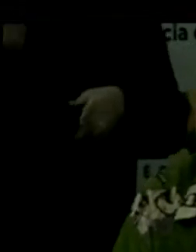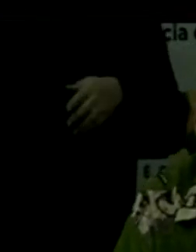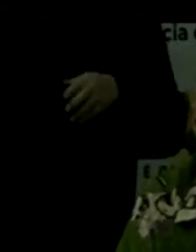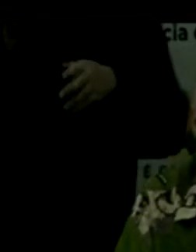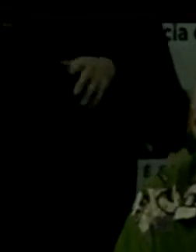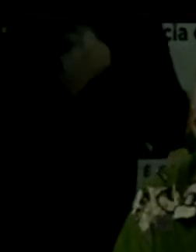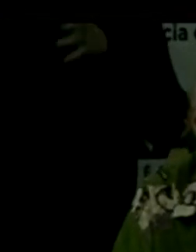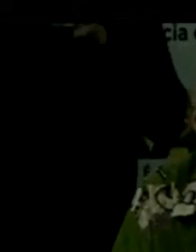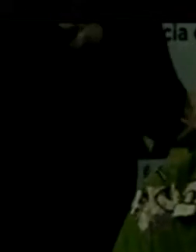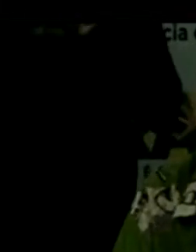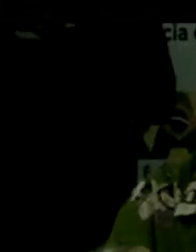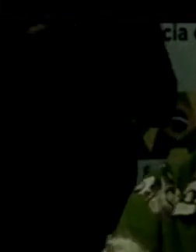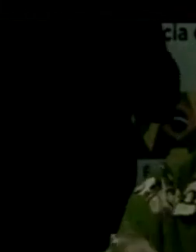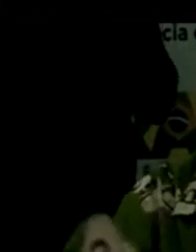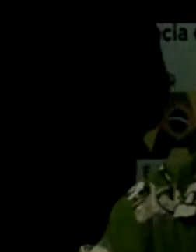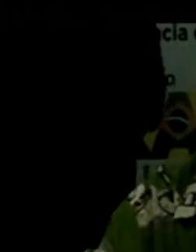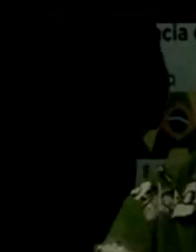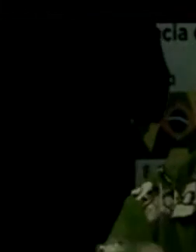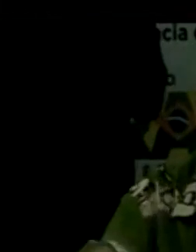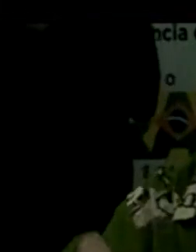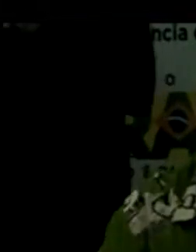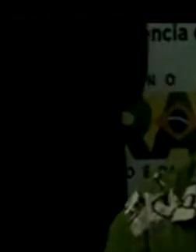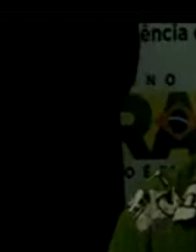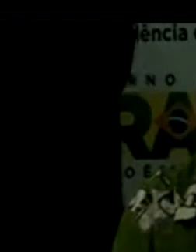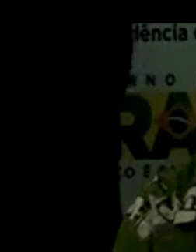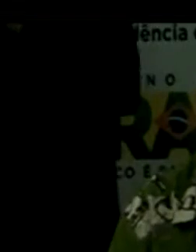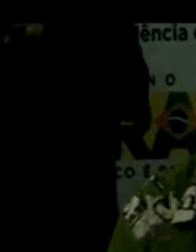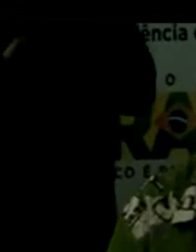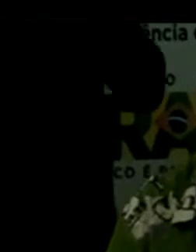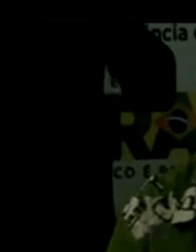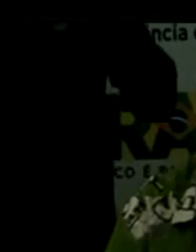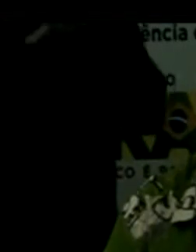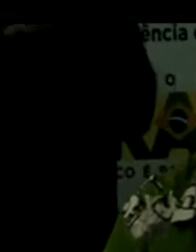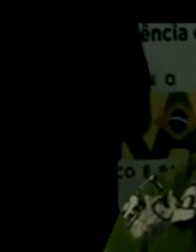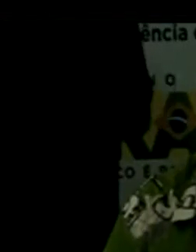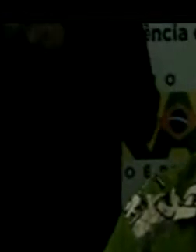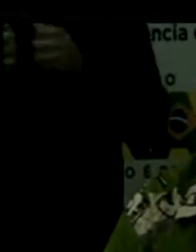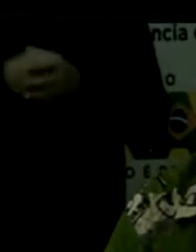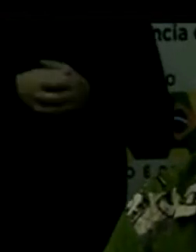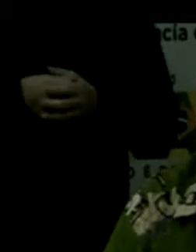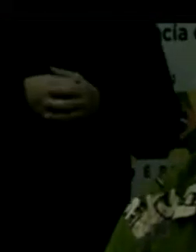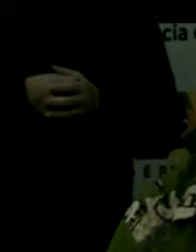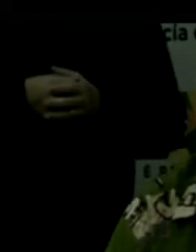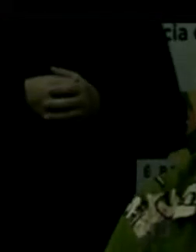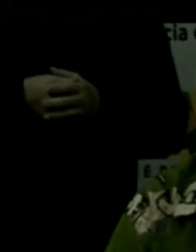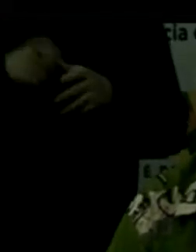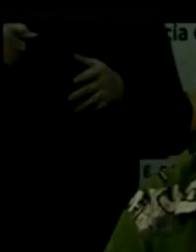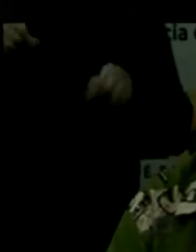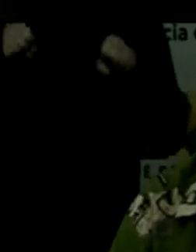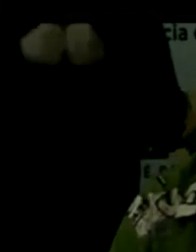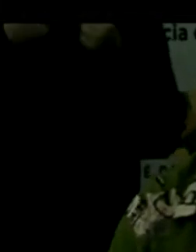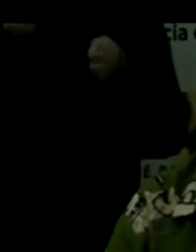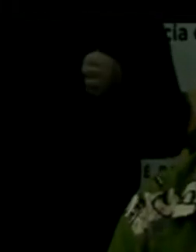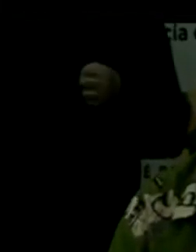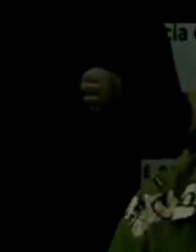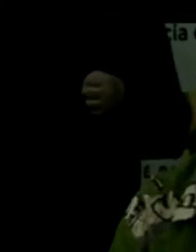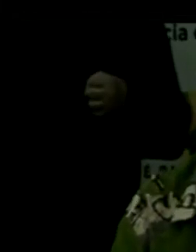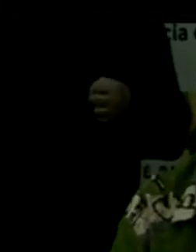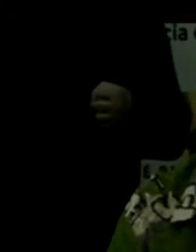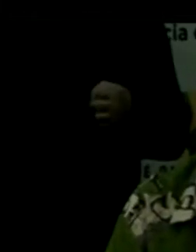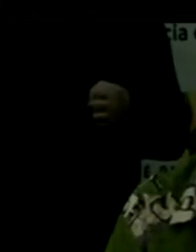ou conferências das conferências, momentos de encontros dessas diferentes conferências, justamente para quebrar essa lógica do corporativismo,